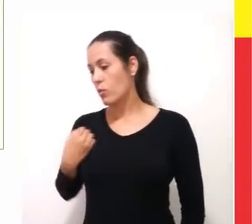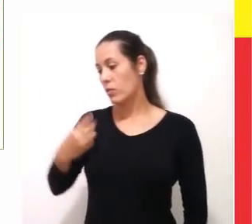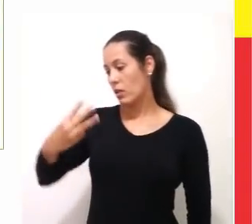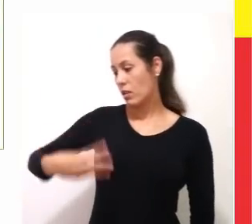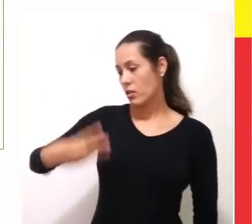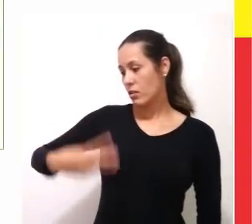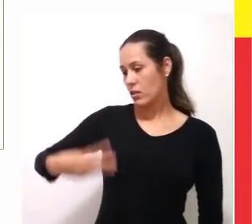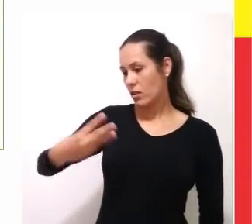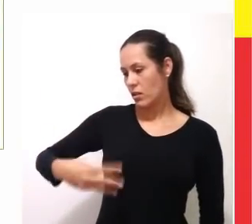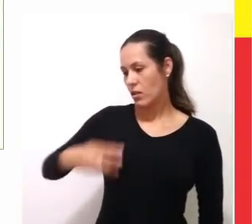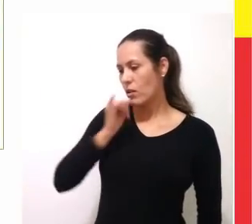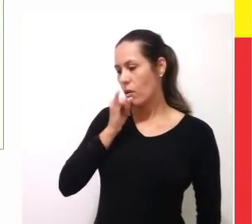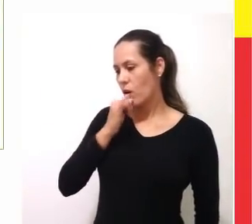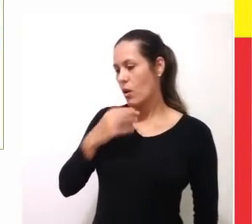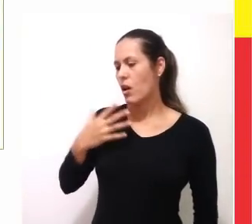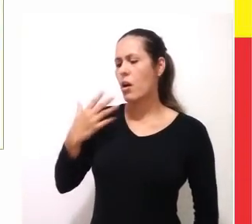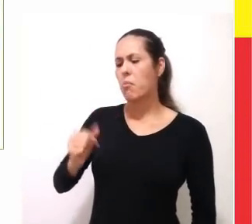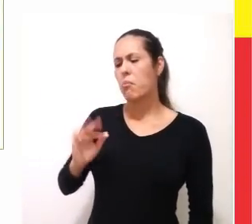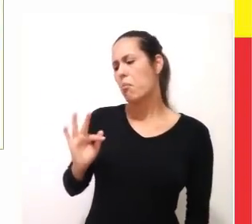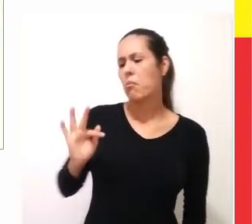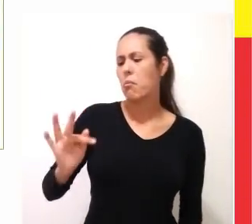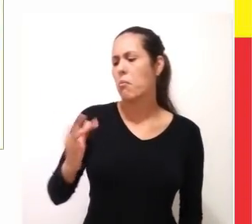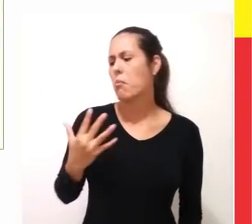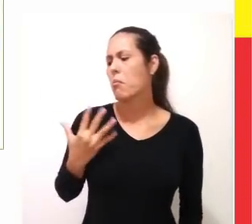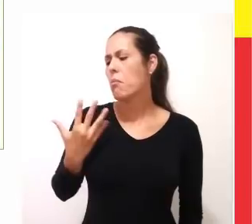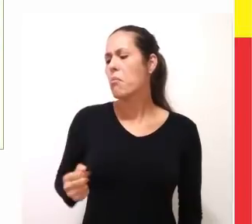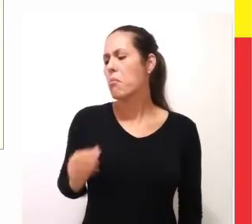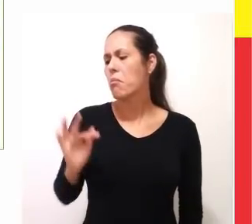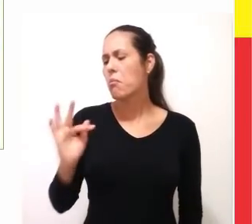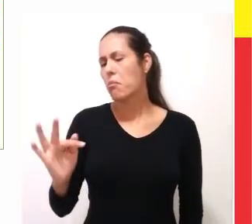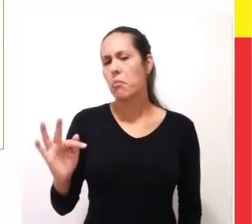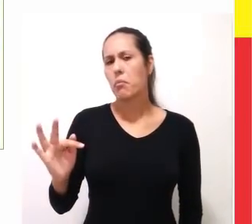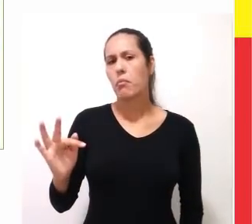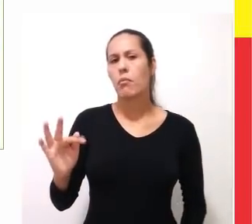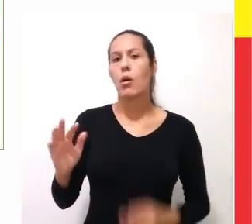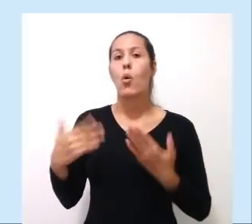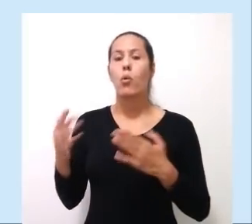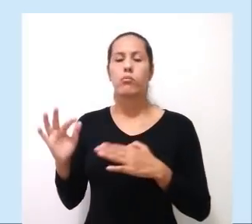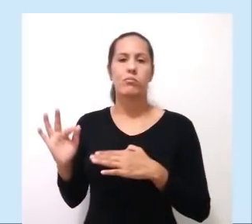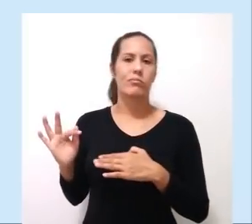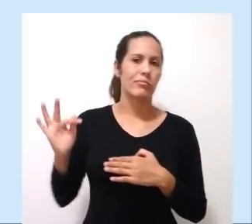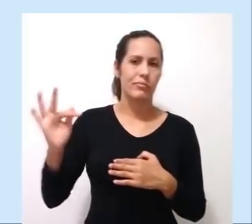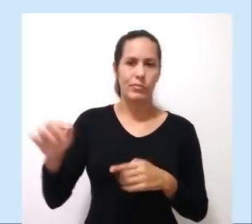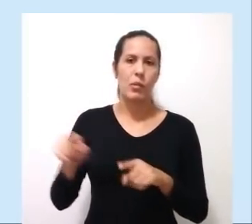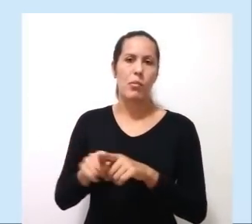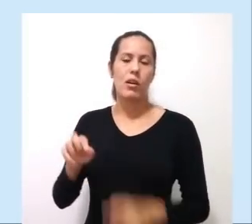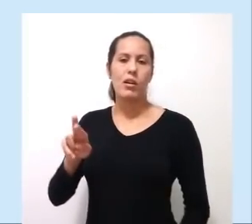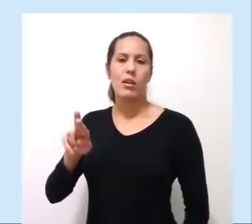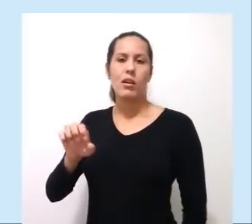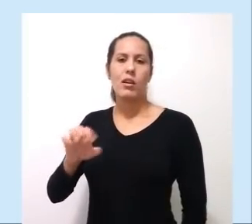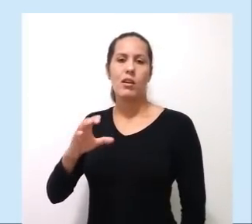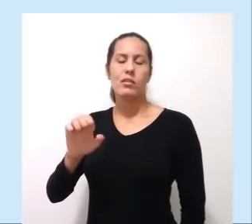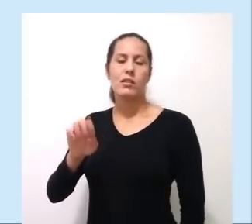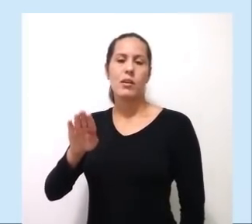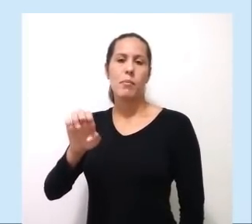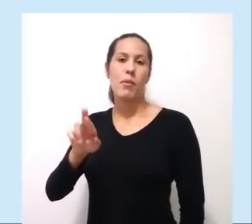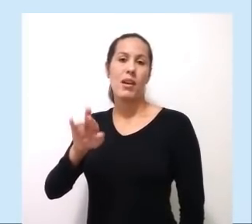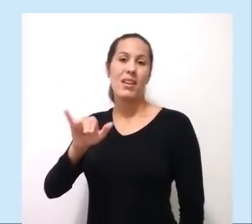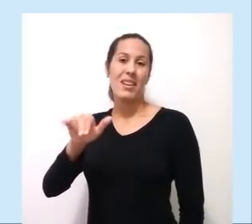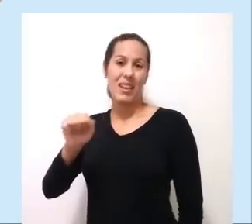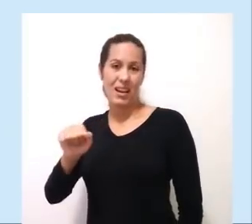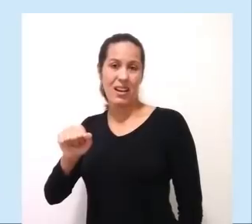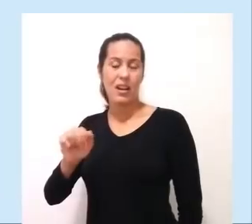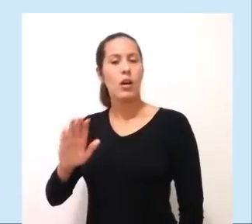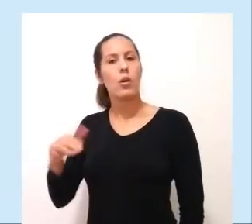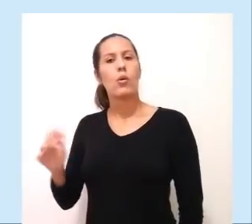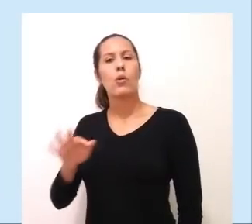temos o futuro do presente, receberá. Mas é importante salientar que, como a notícia é um texto, certo? No caso,